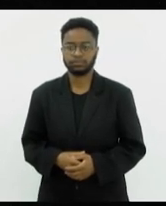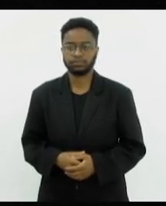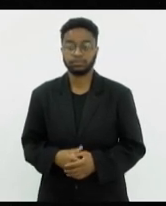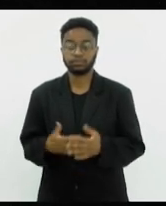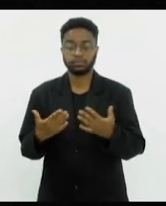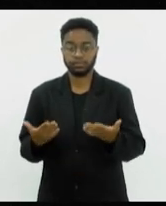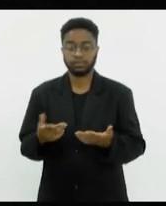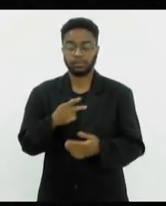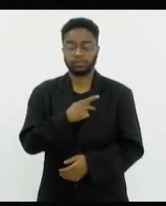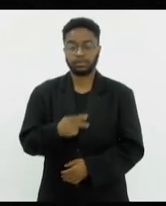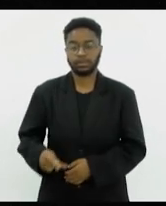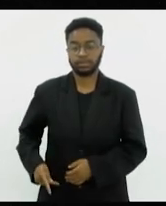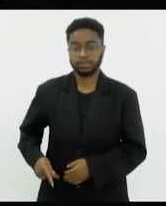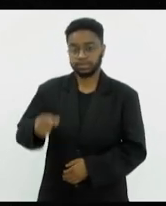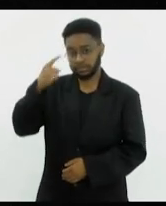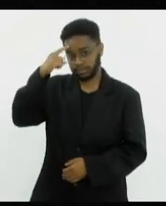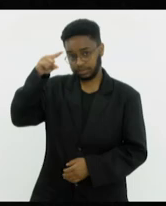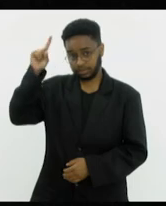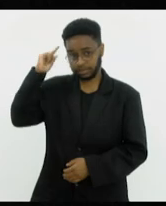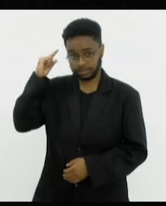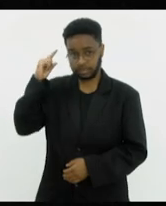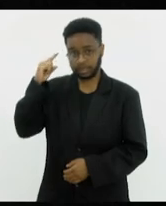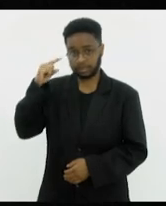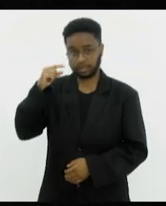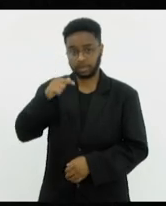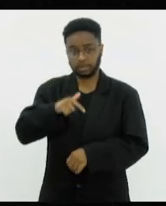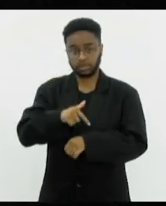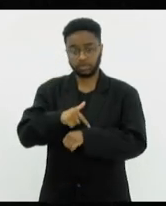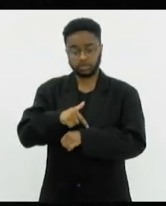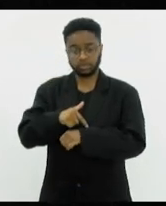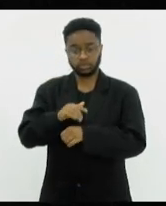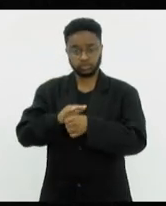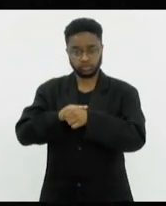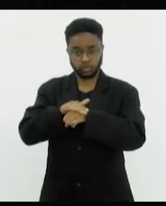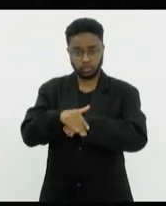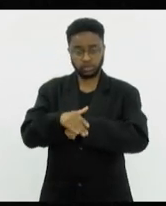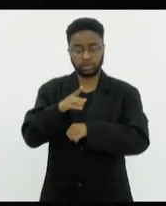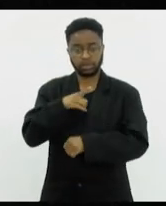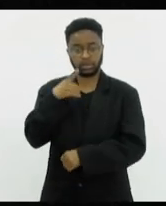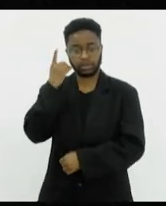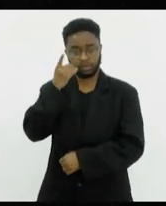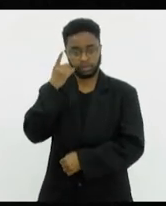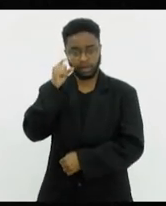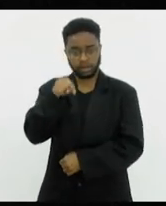semana passada, no apagar das luzes, uma deputada dentro dessa casa